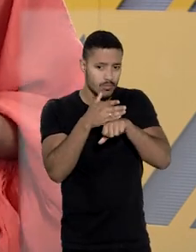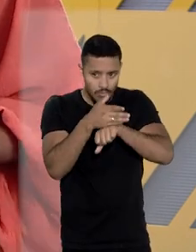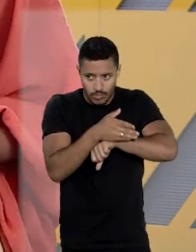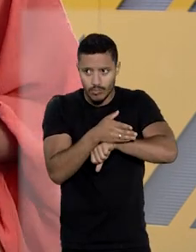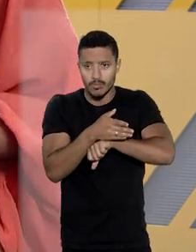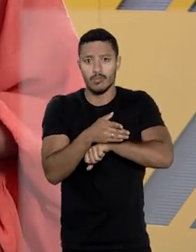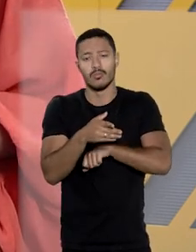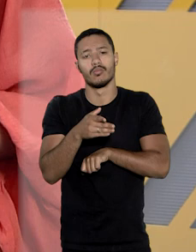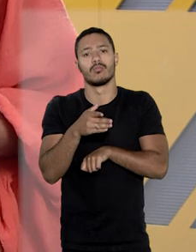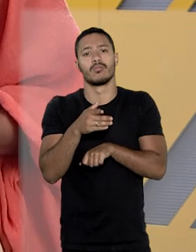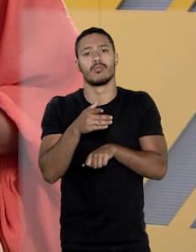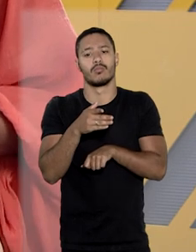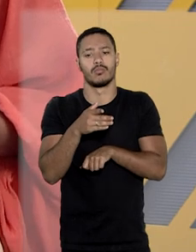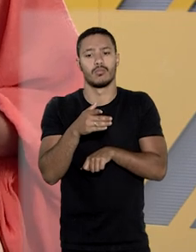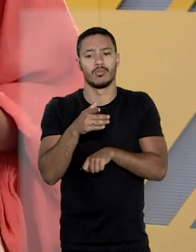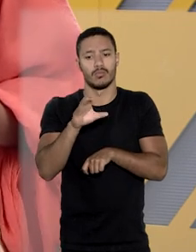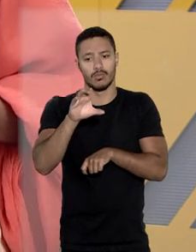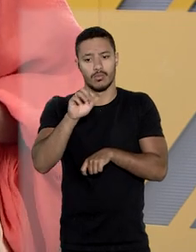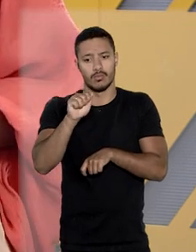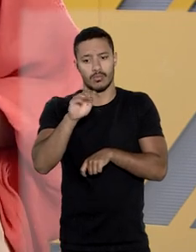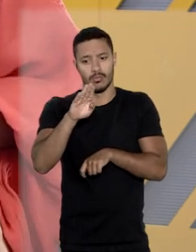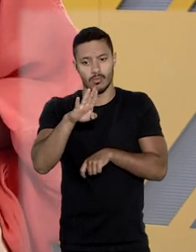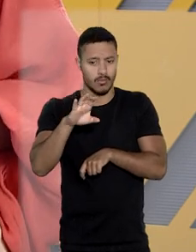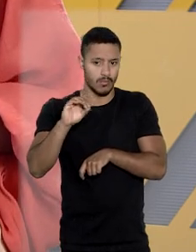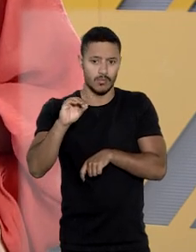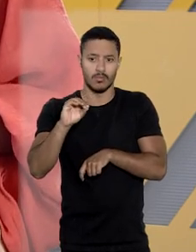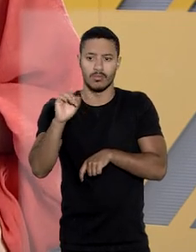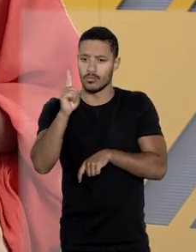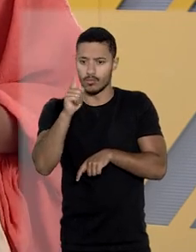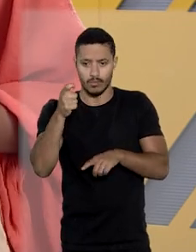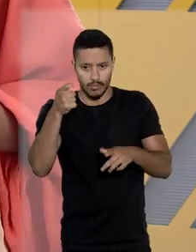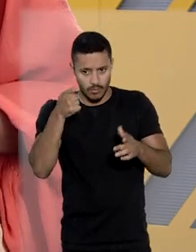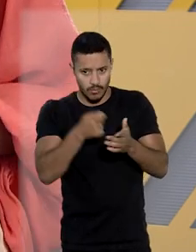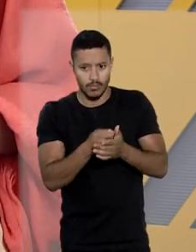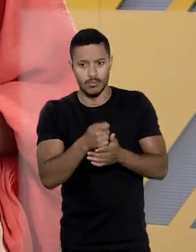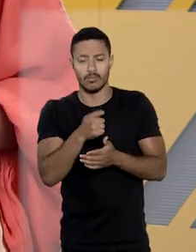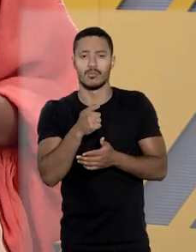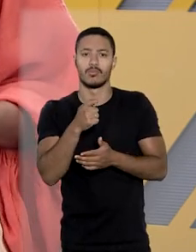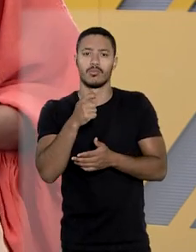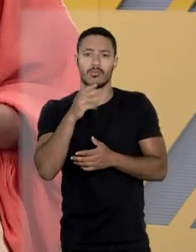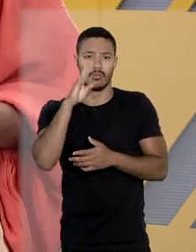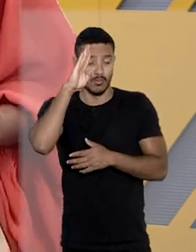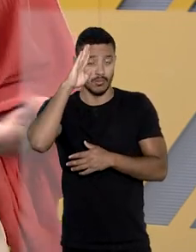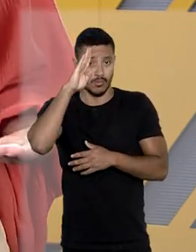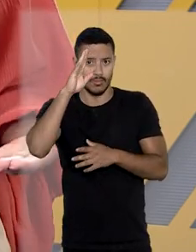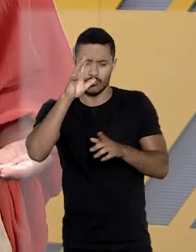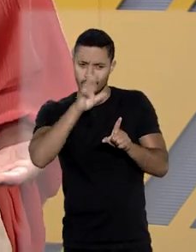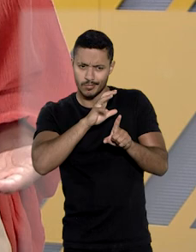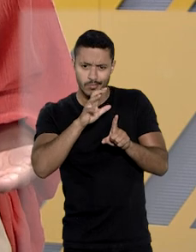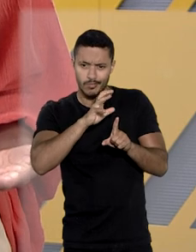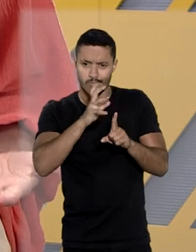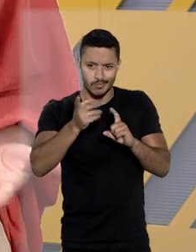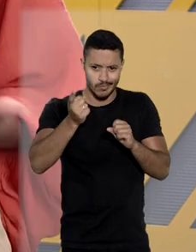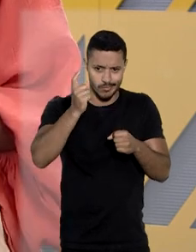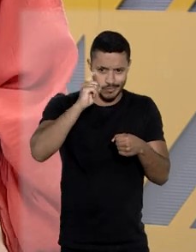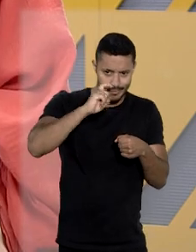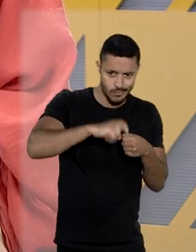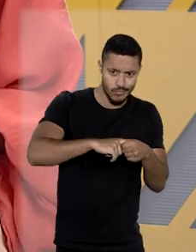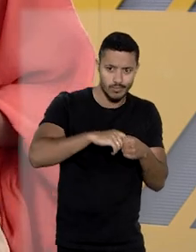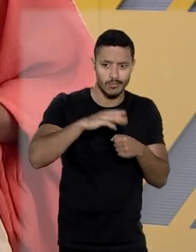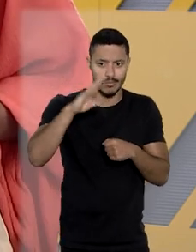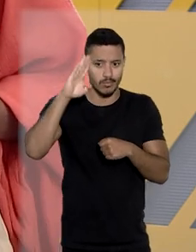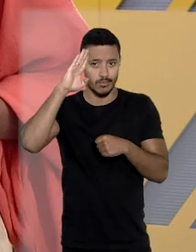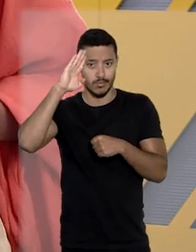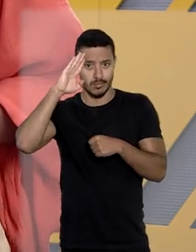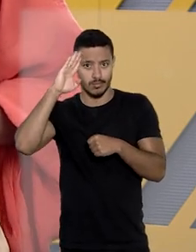Força Nacional na condição de cabo reservista não remunerado do Exército, não implica reincorporação ao